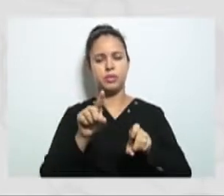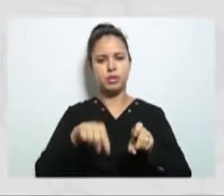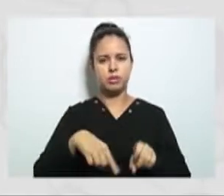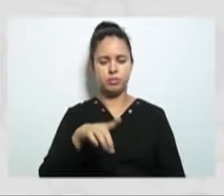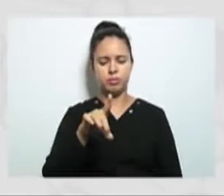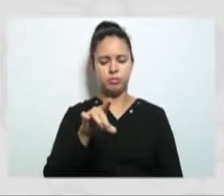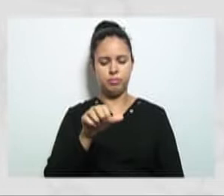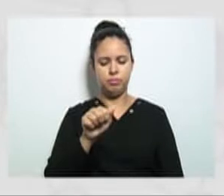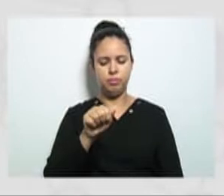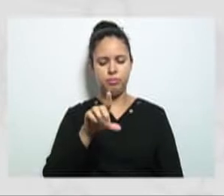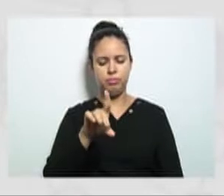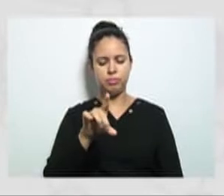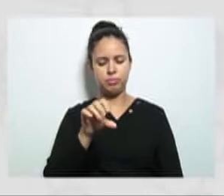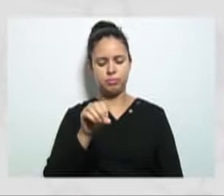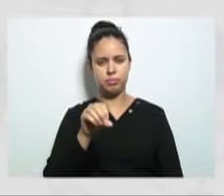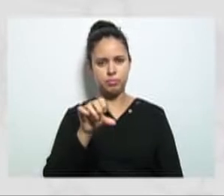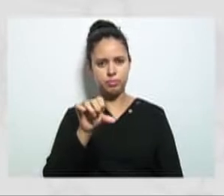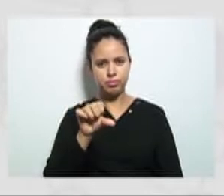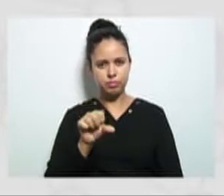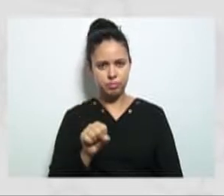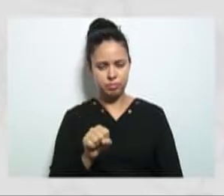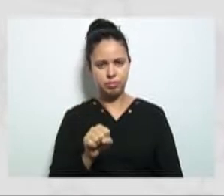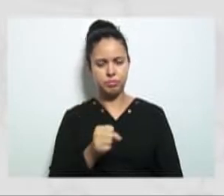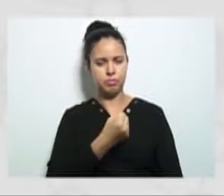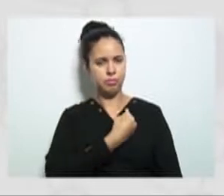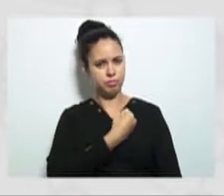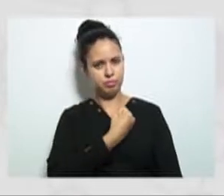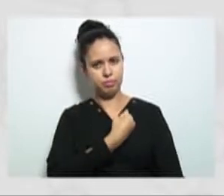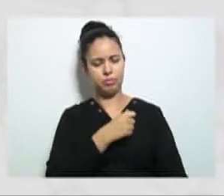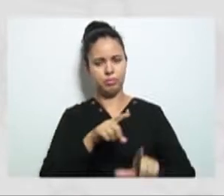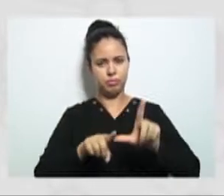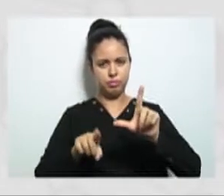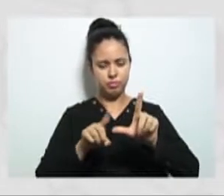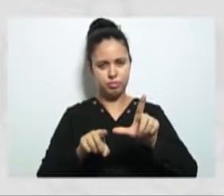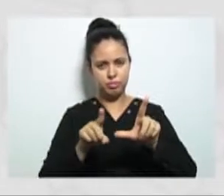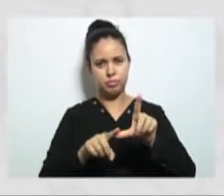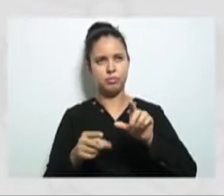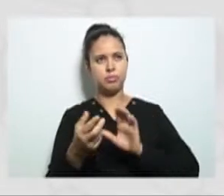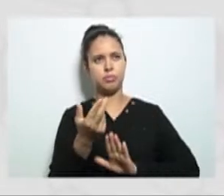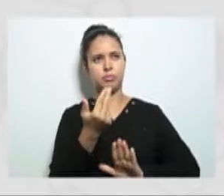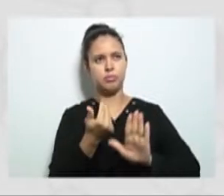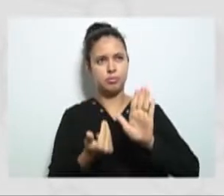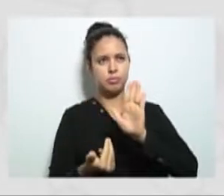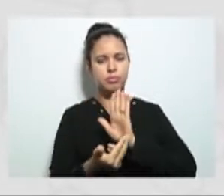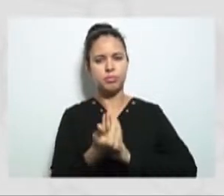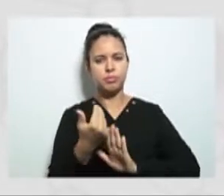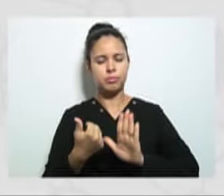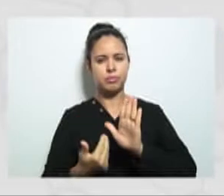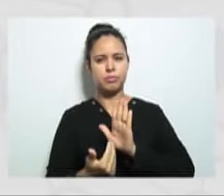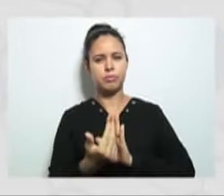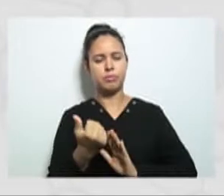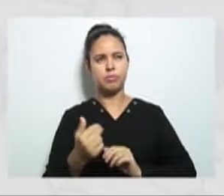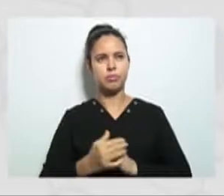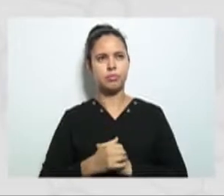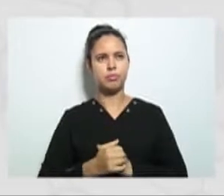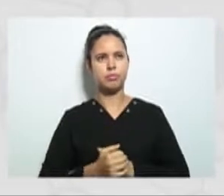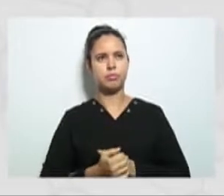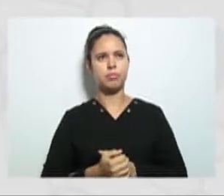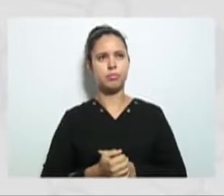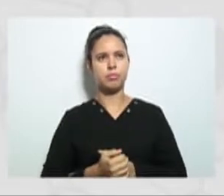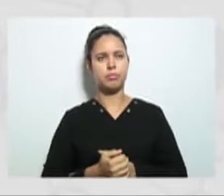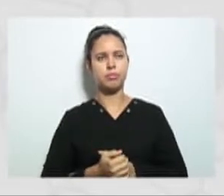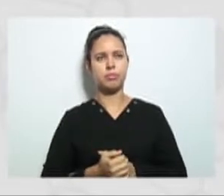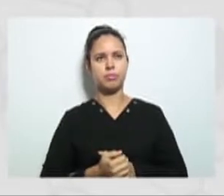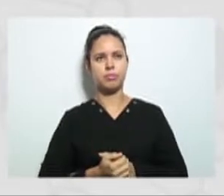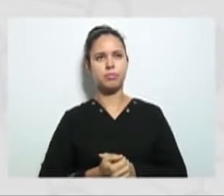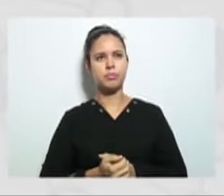dados, né? Tudo que eu necessito. Então, a gente tem aí números, caracteres e imagens, tá? E aí, gente, dentro